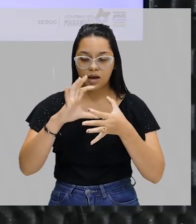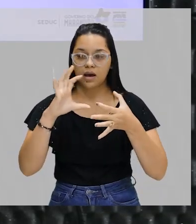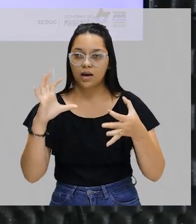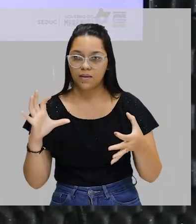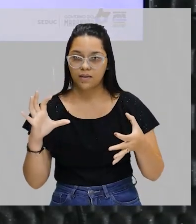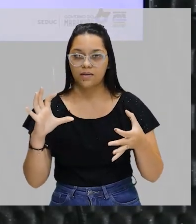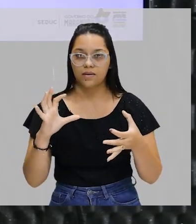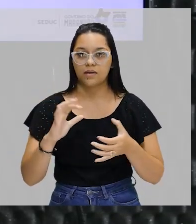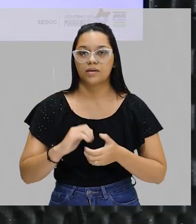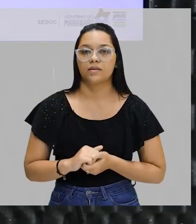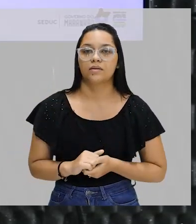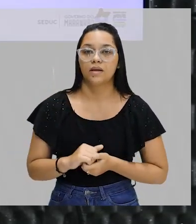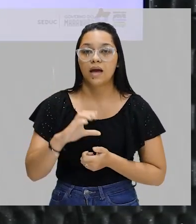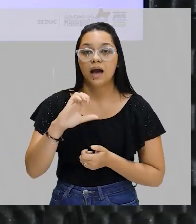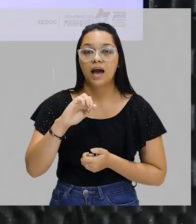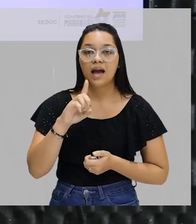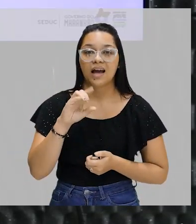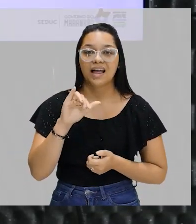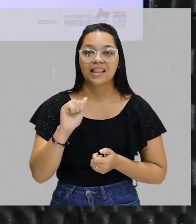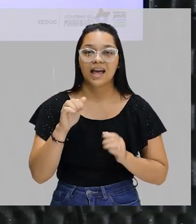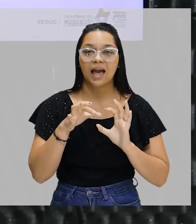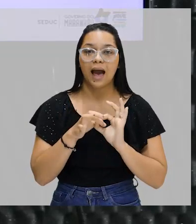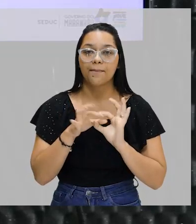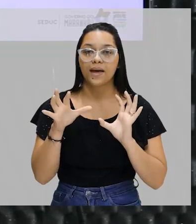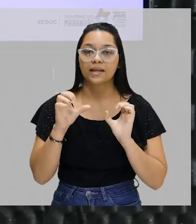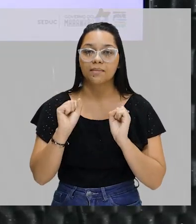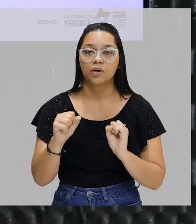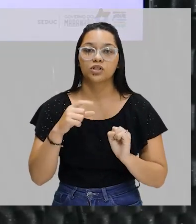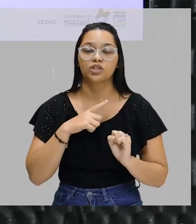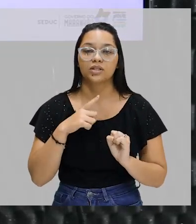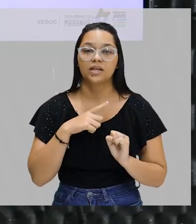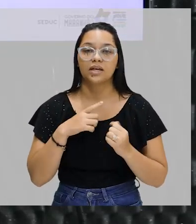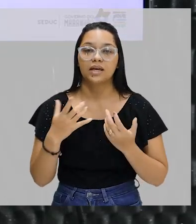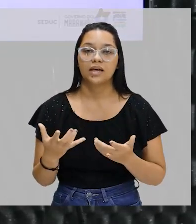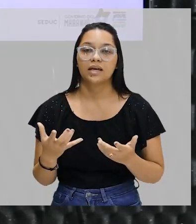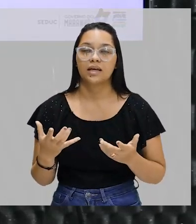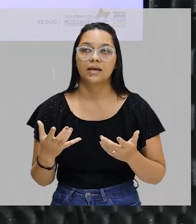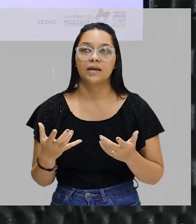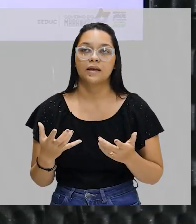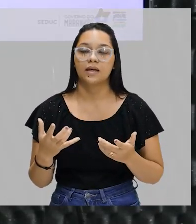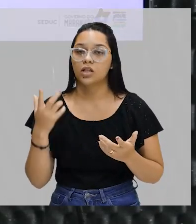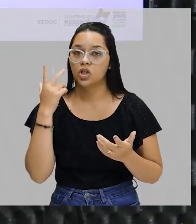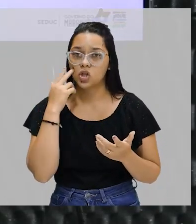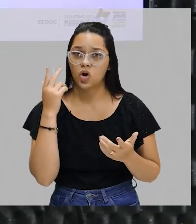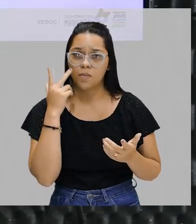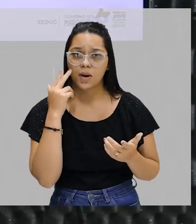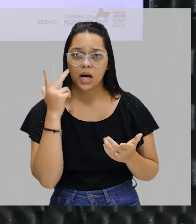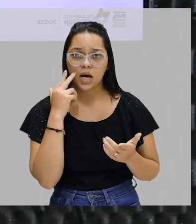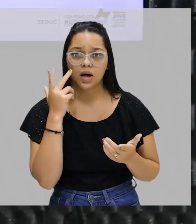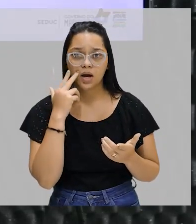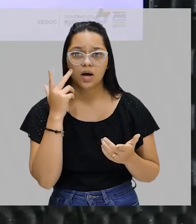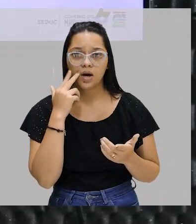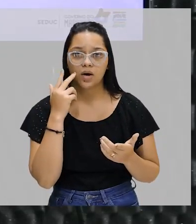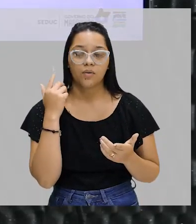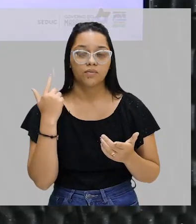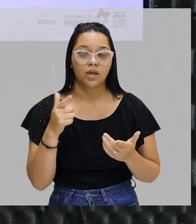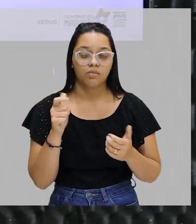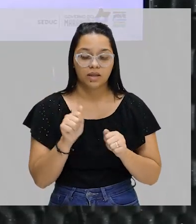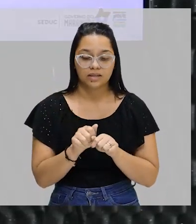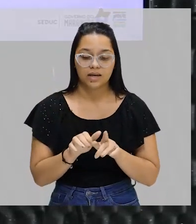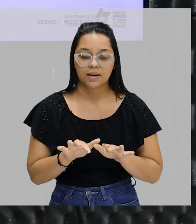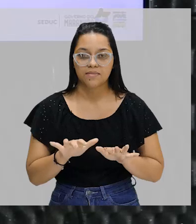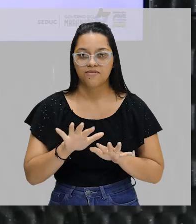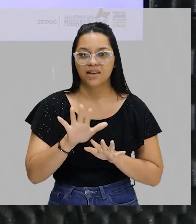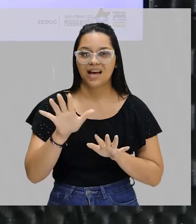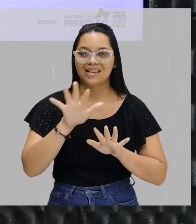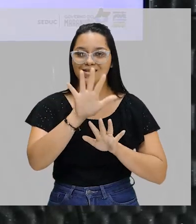cadeia fechada. Cadeia aberta, podemos ter uma cadeia aberta normal, certo? Sem